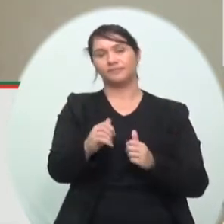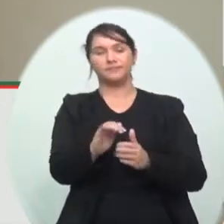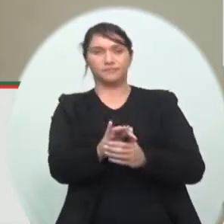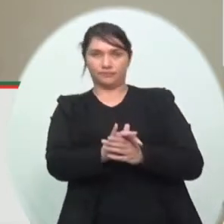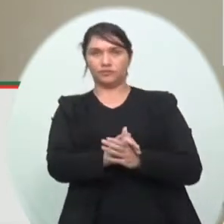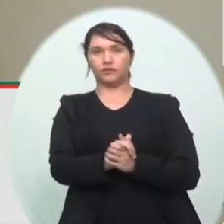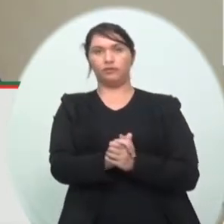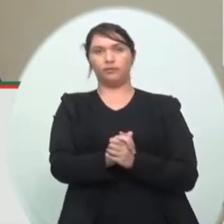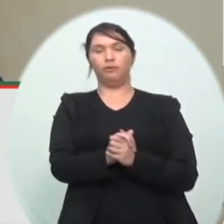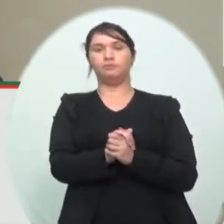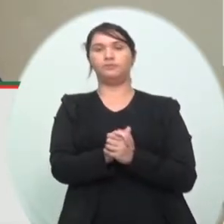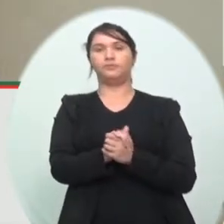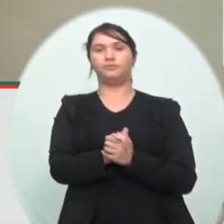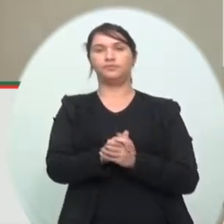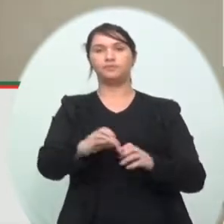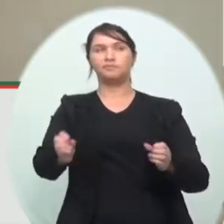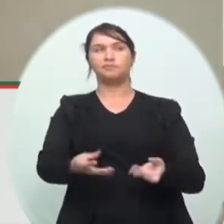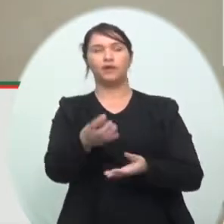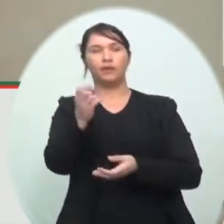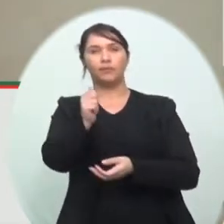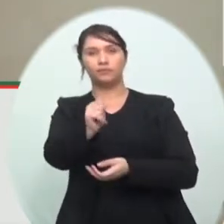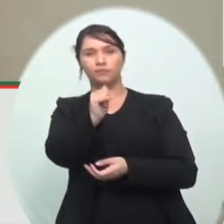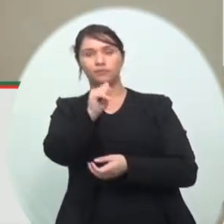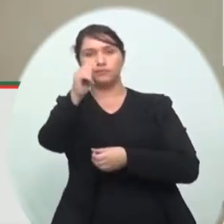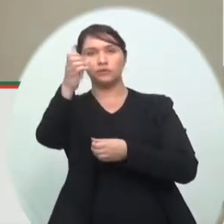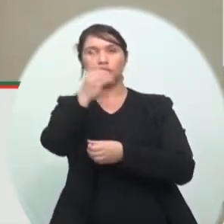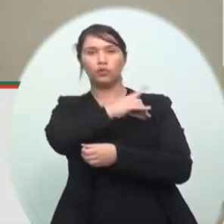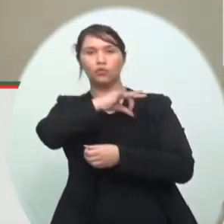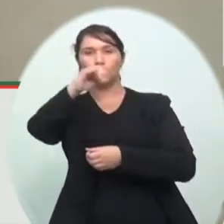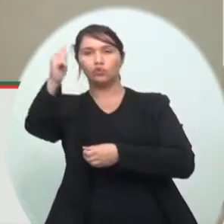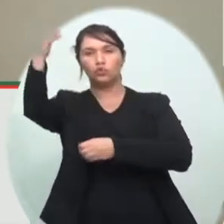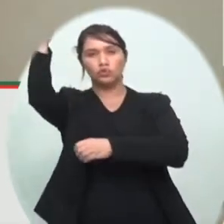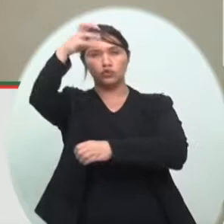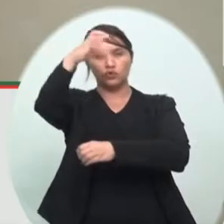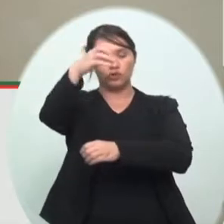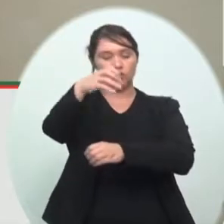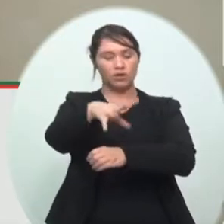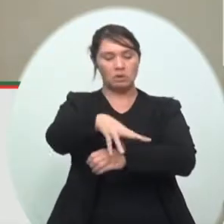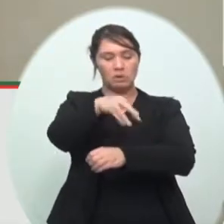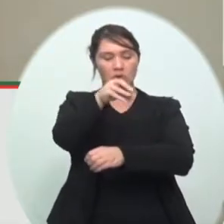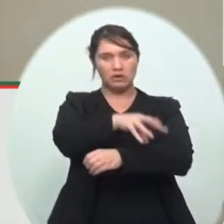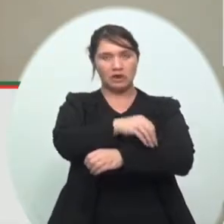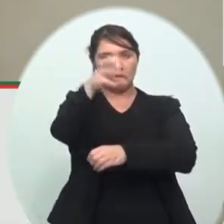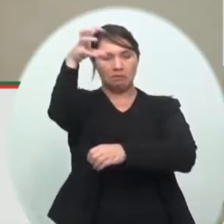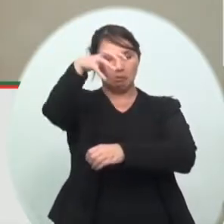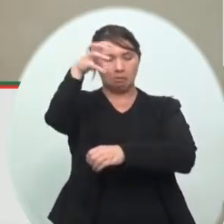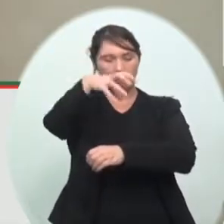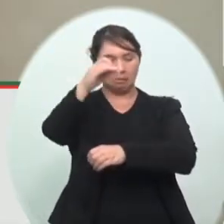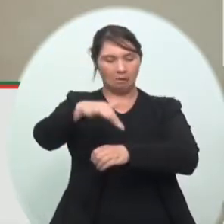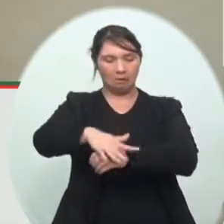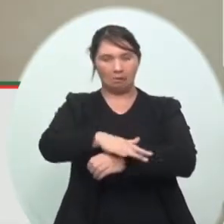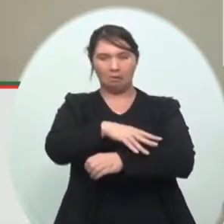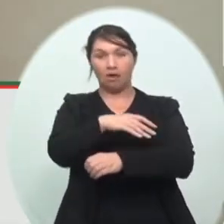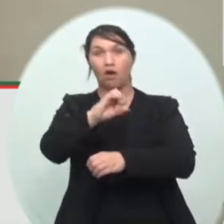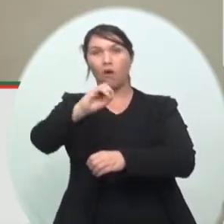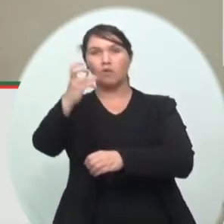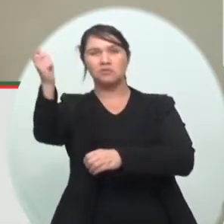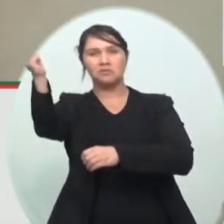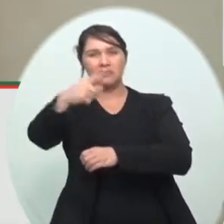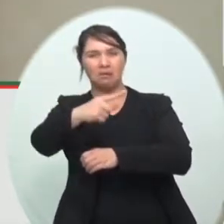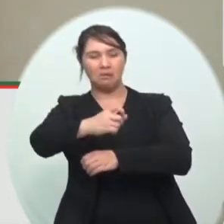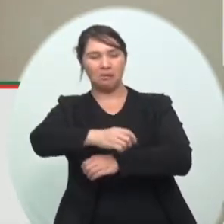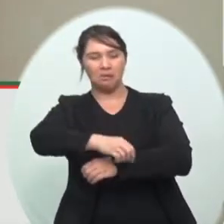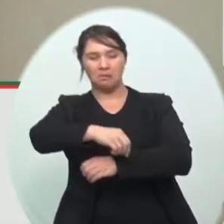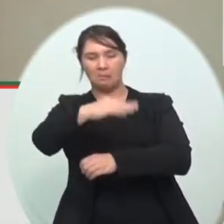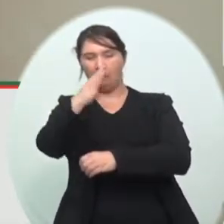ali, dia de chuva, pantano, quando dá sol, levanta um poeirão.